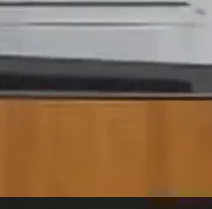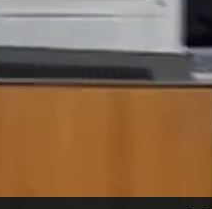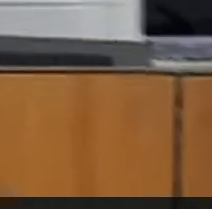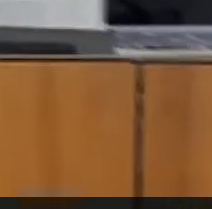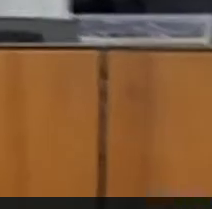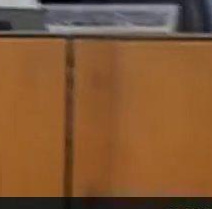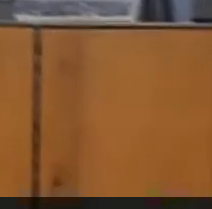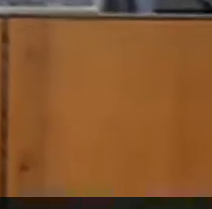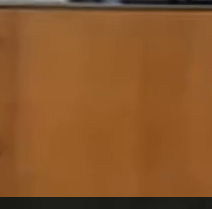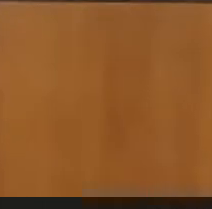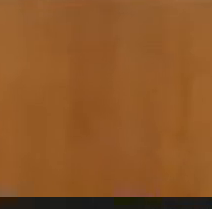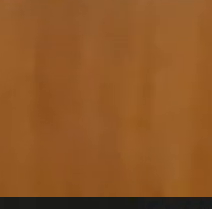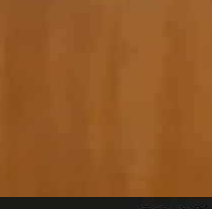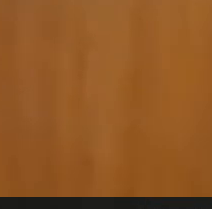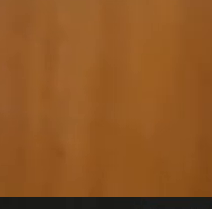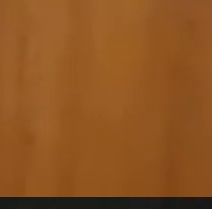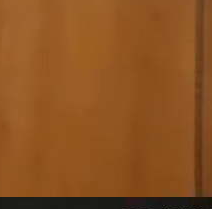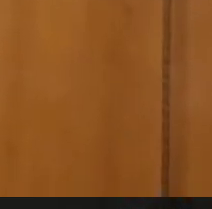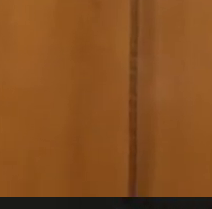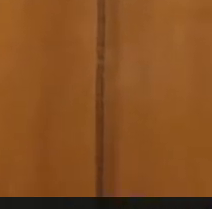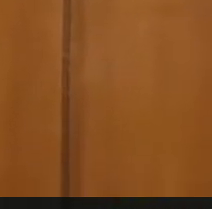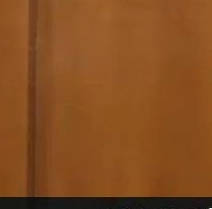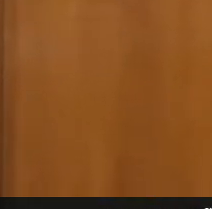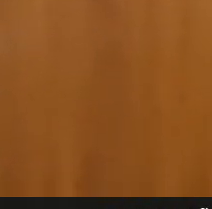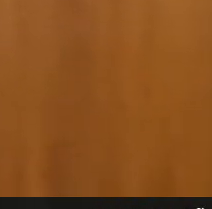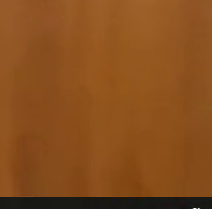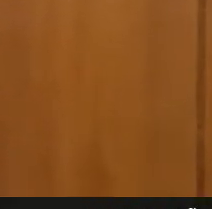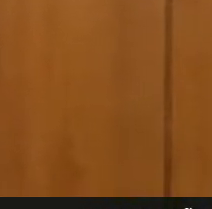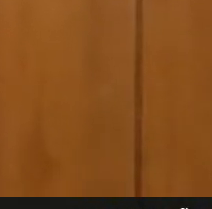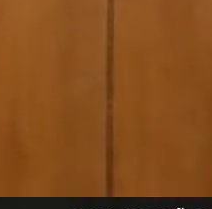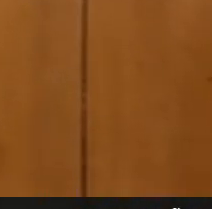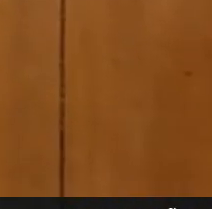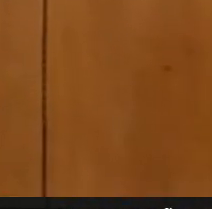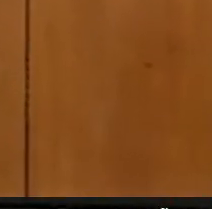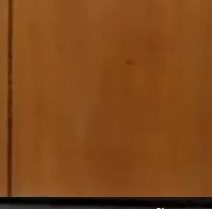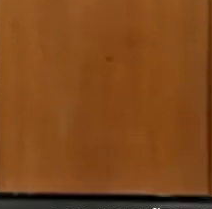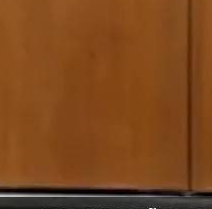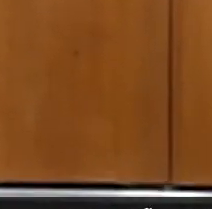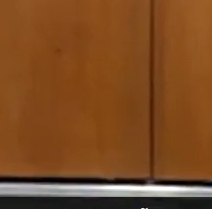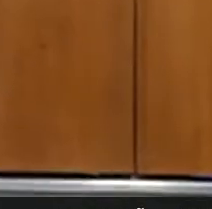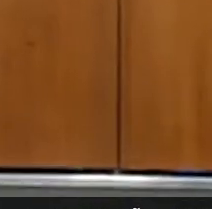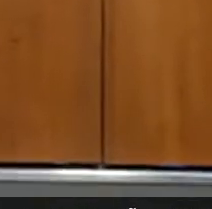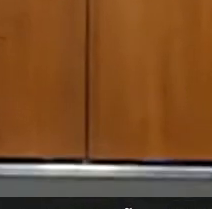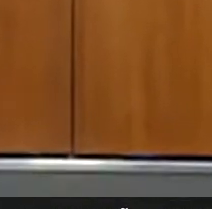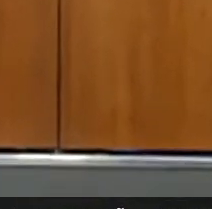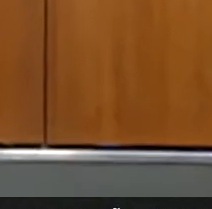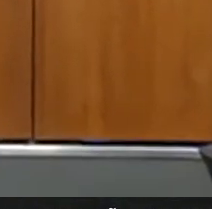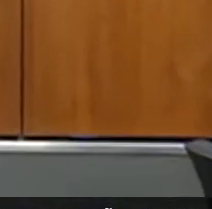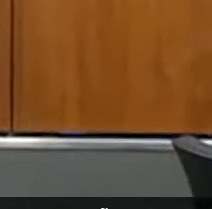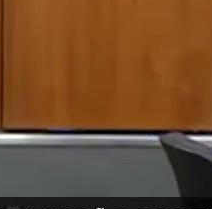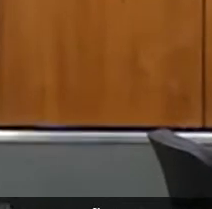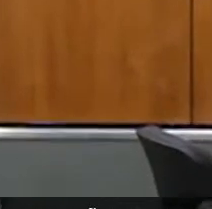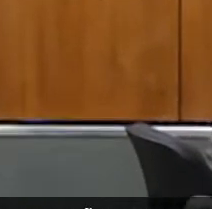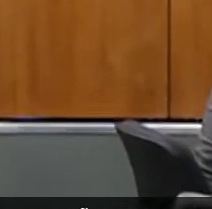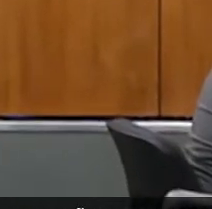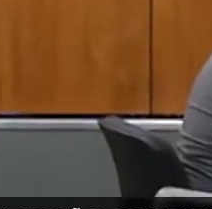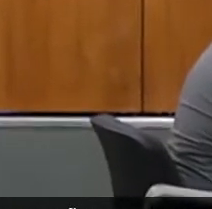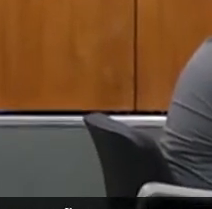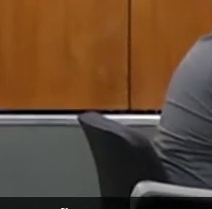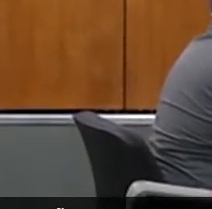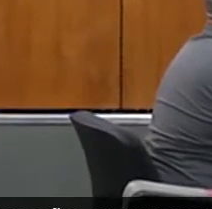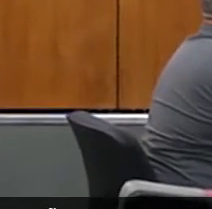é membro efetivo aqui da nossa comissão. Fala é sua, doutor Paulo. Boa tarde a todos